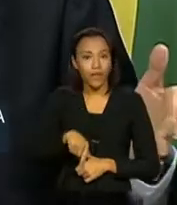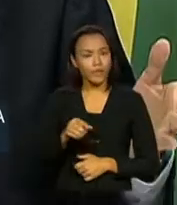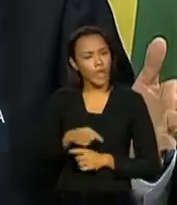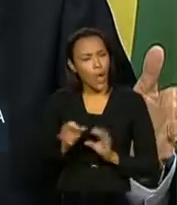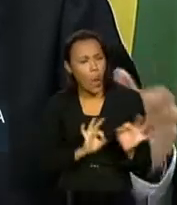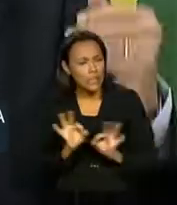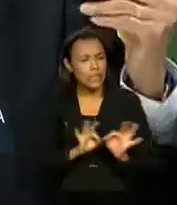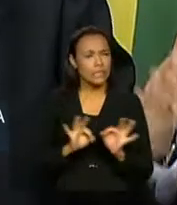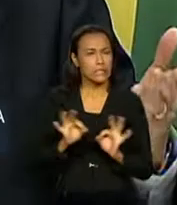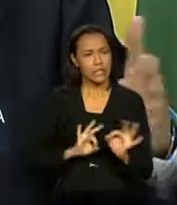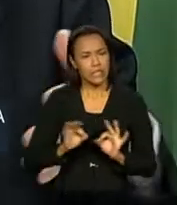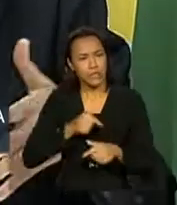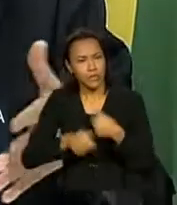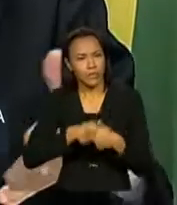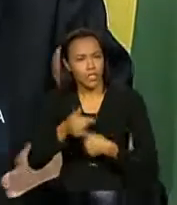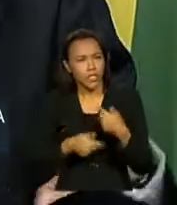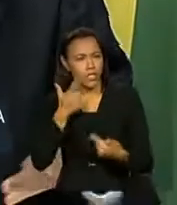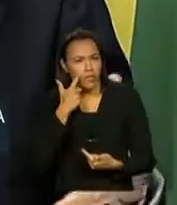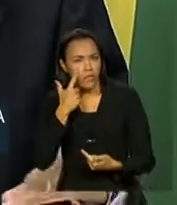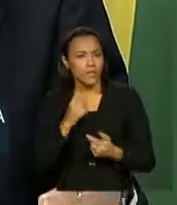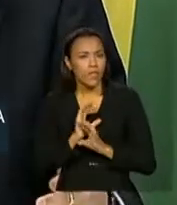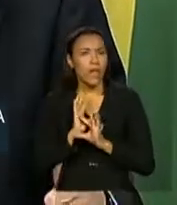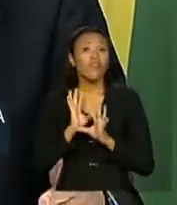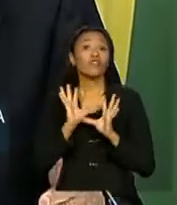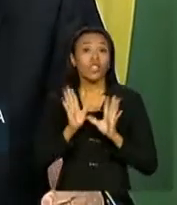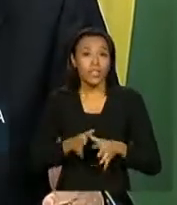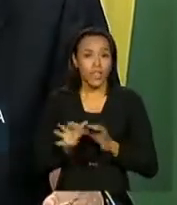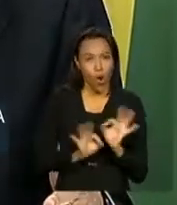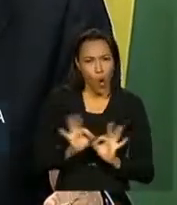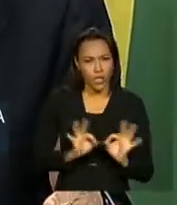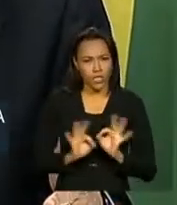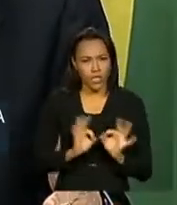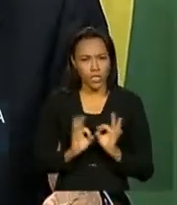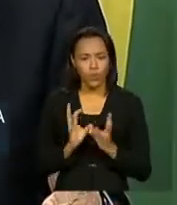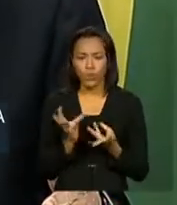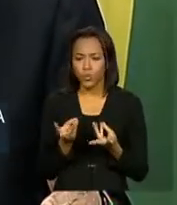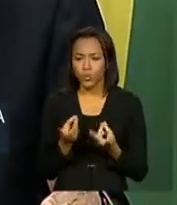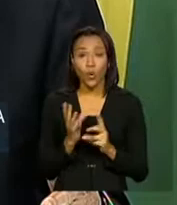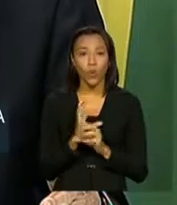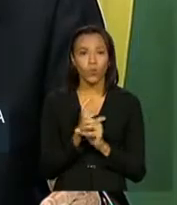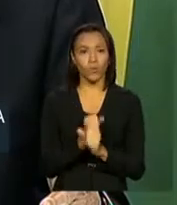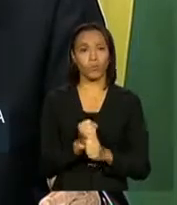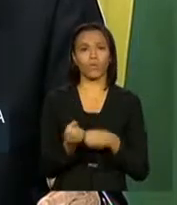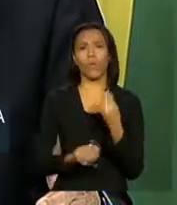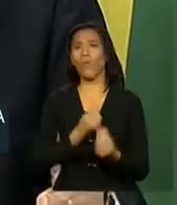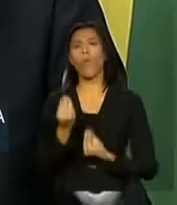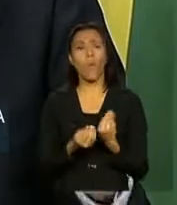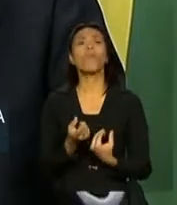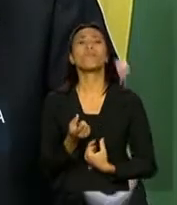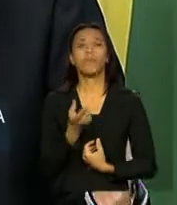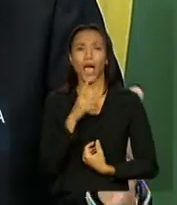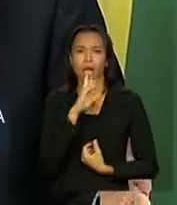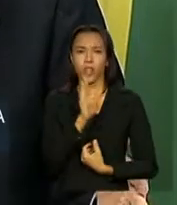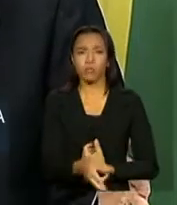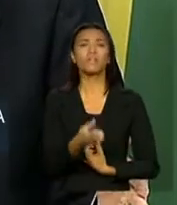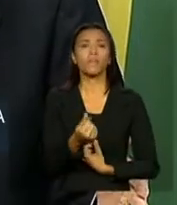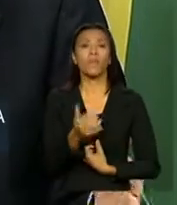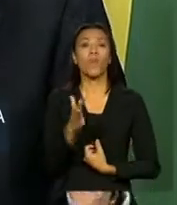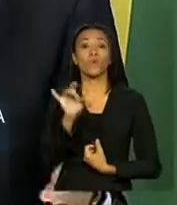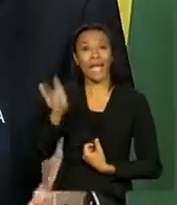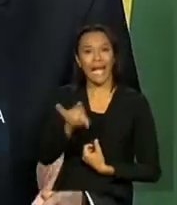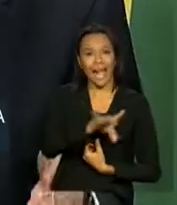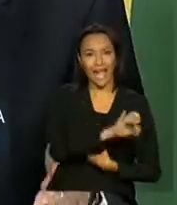trabalhando intensamente nisso, já trabalhou, está concluindo os últimos cálculos para dizer em quanto cada